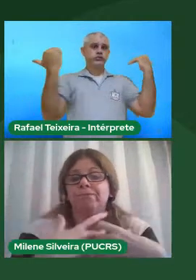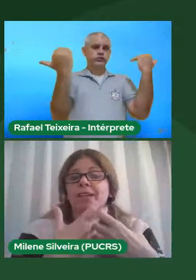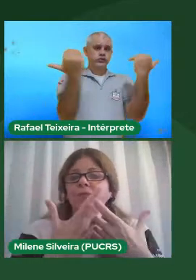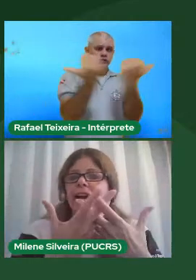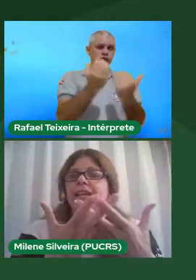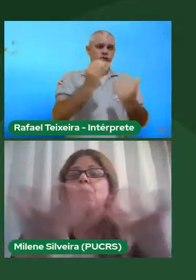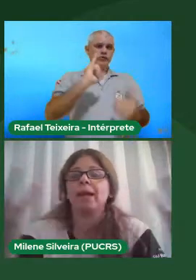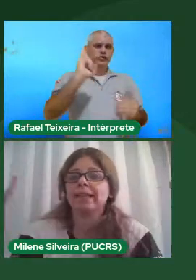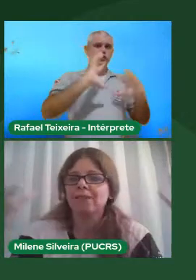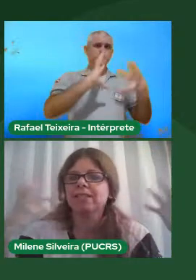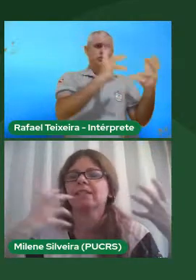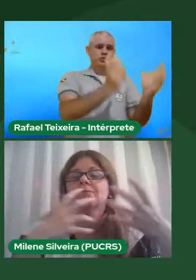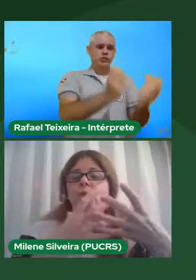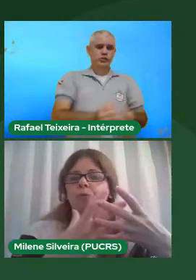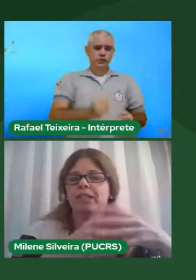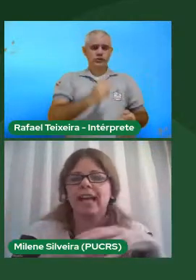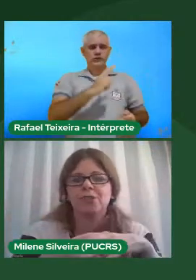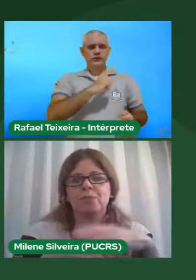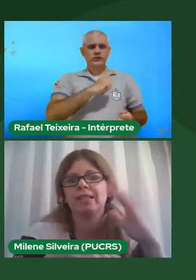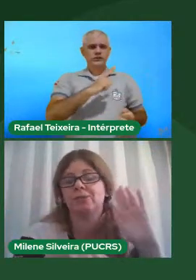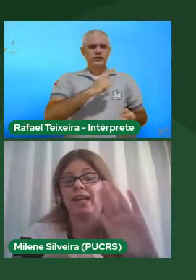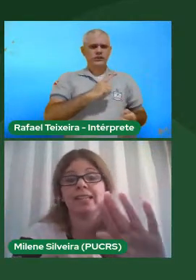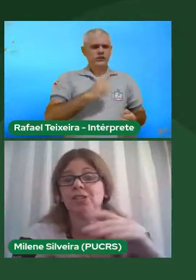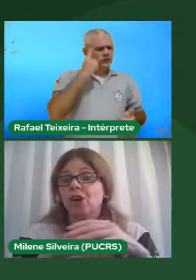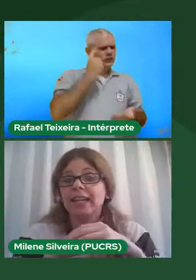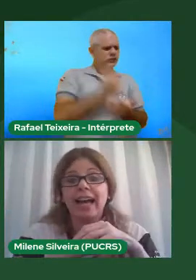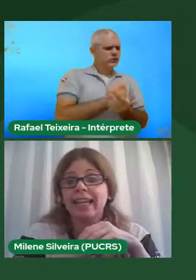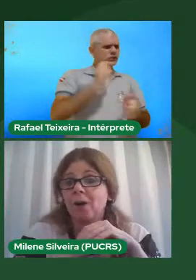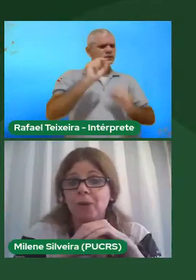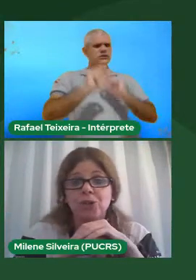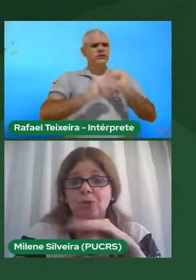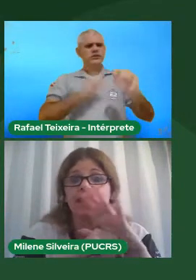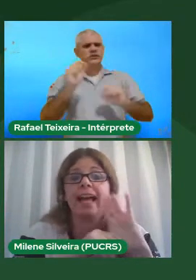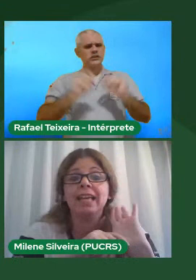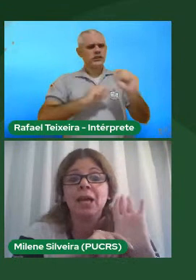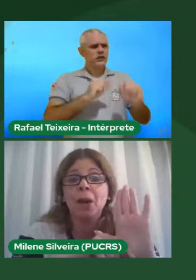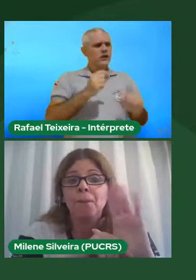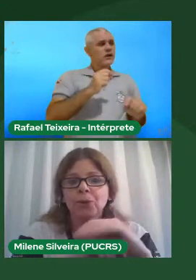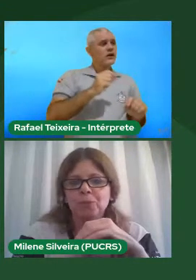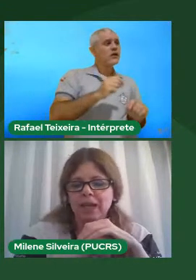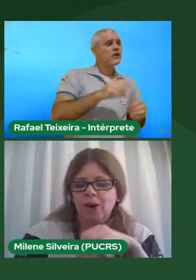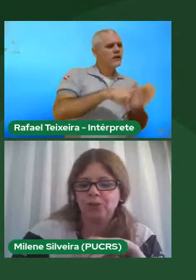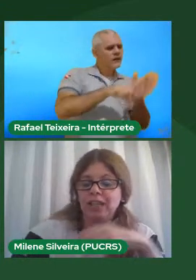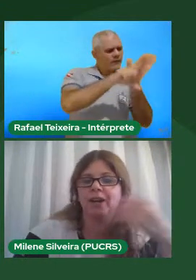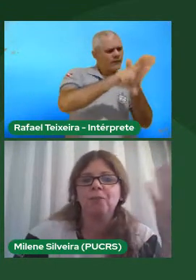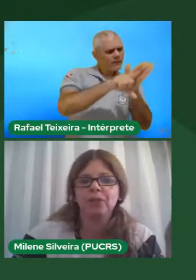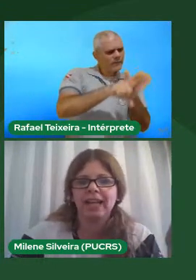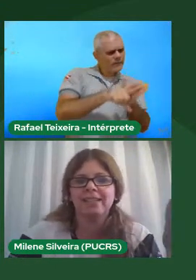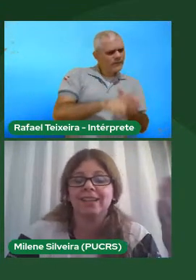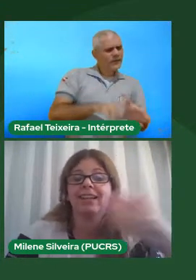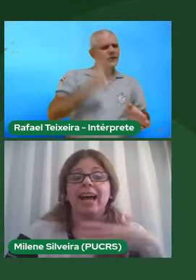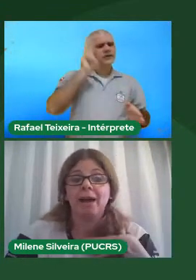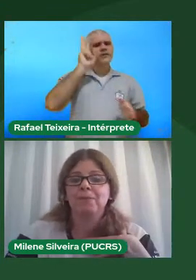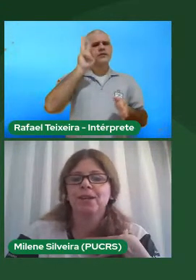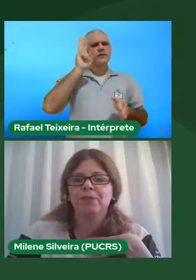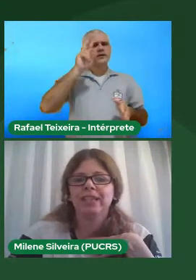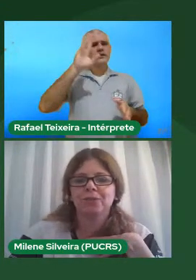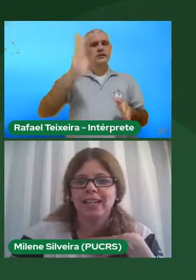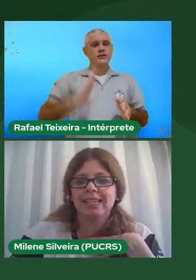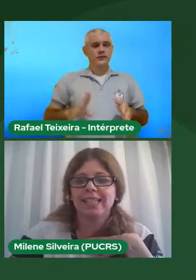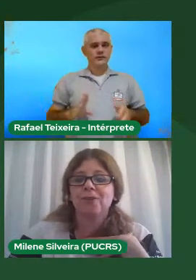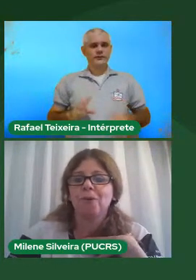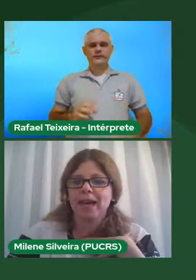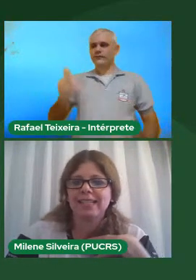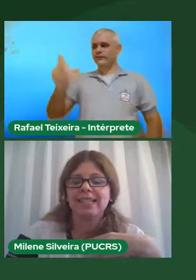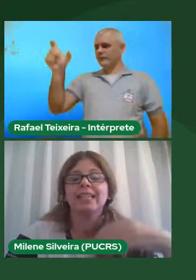decidiram verificar, né, como é que estava essa comunidade no Brasil. Essa história a Raquel pode contar muito melhor do que eu, porque ela estava lá. A minha vida